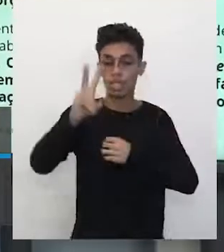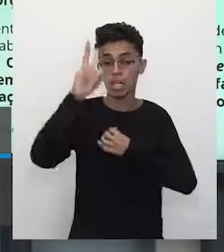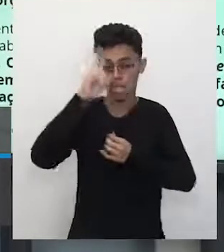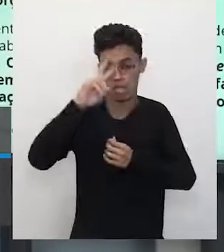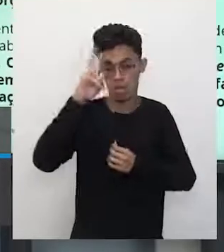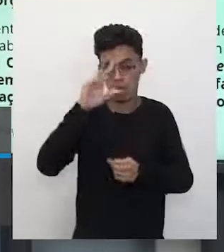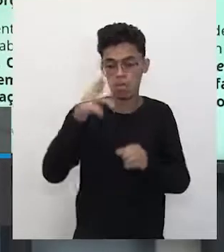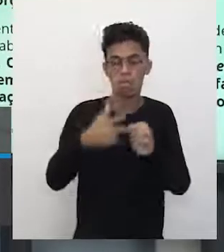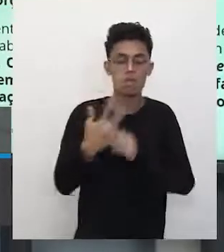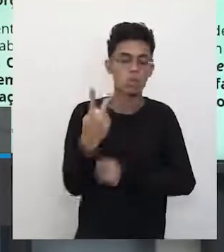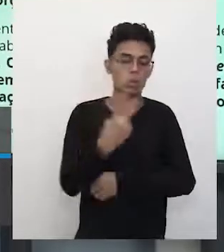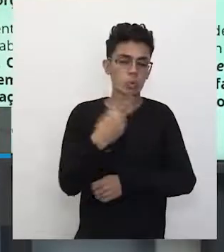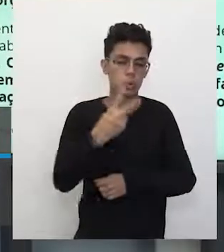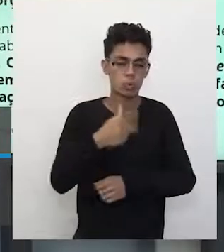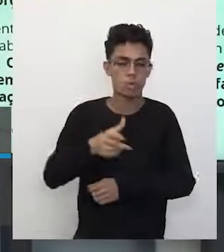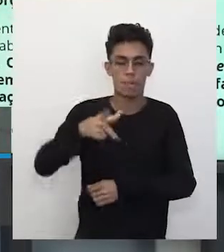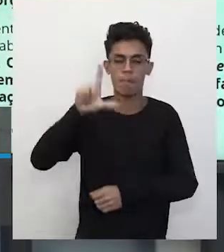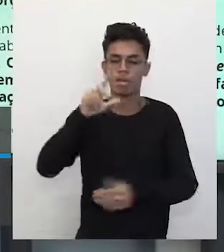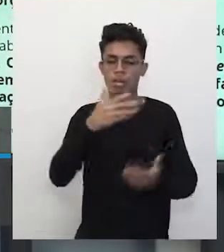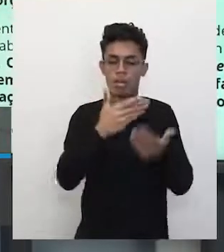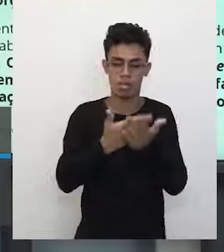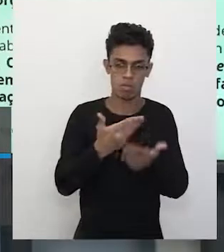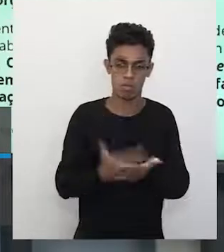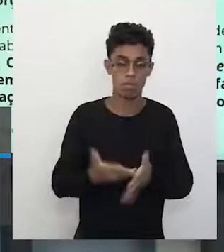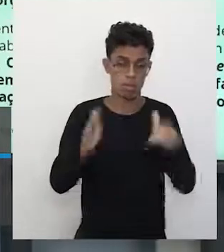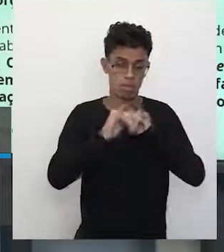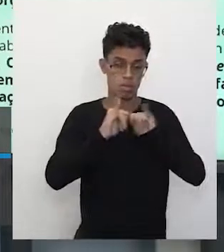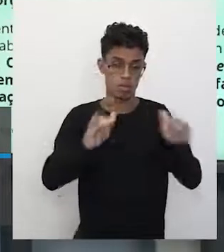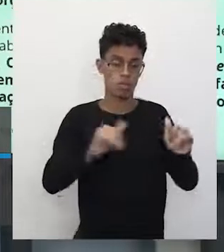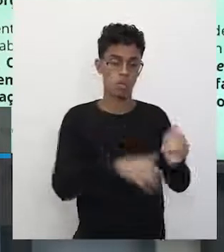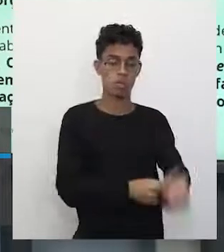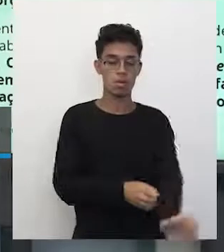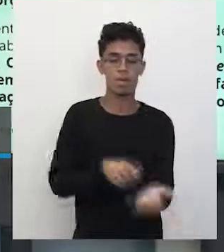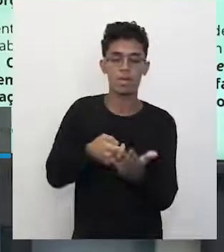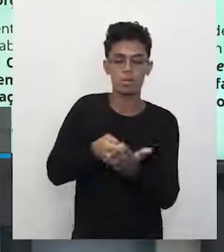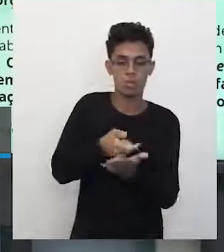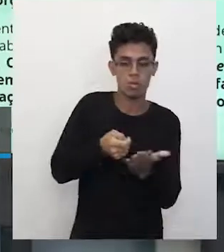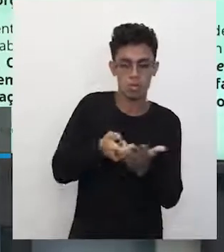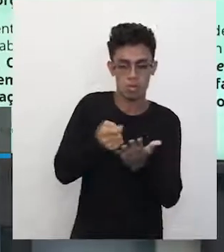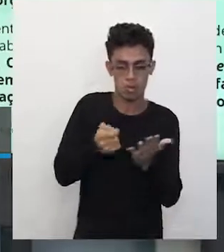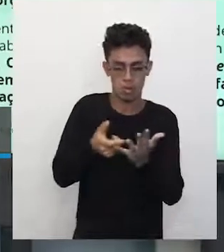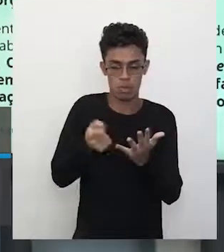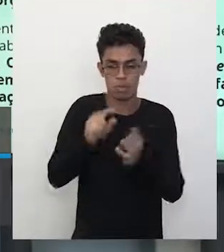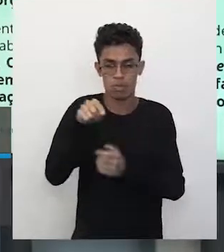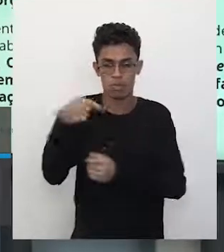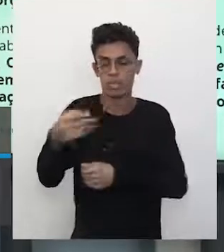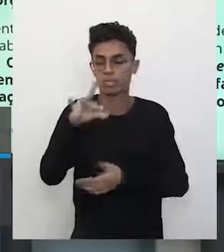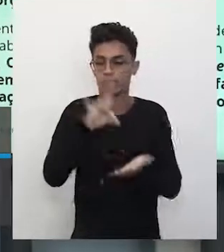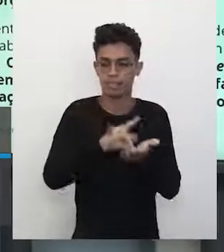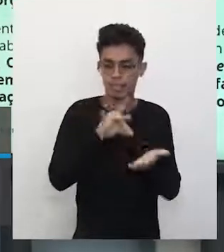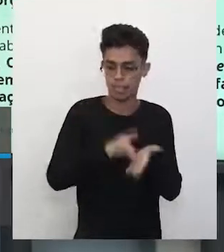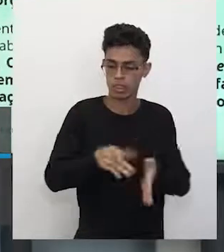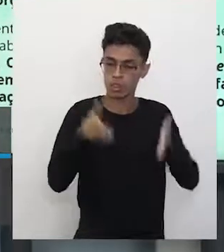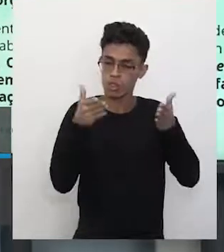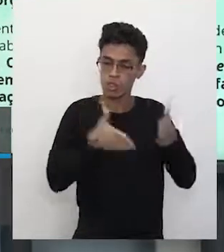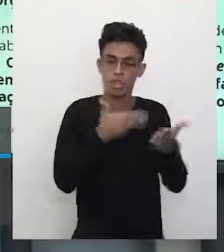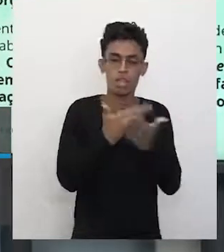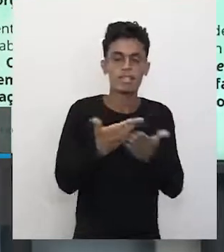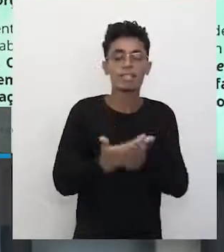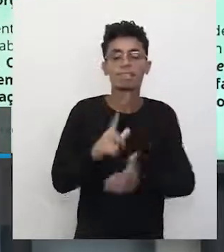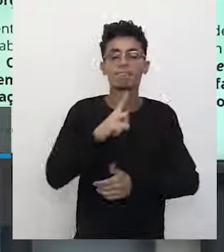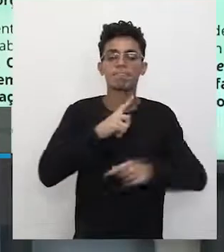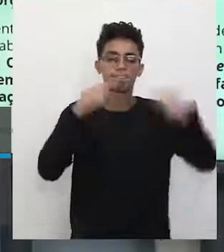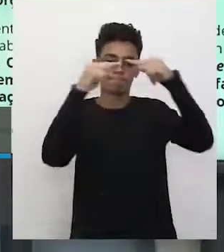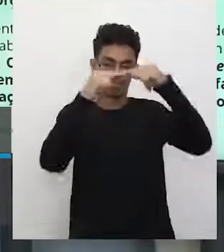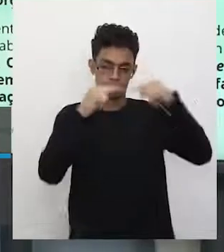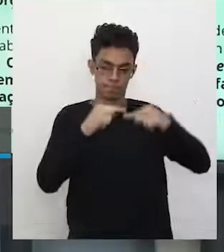nas últimas 2 aulas nós falamos um pouco sobre fake news e pós-verdade? Então, essa aula, ela tem tudo a